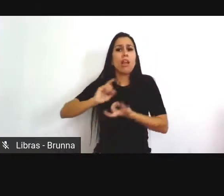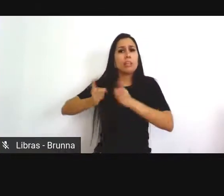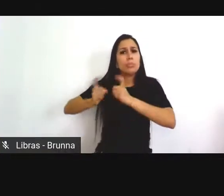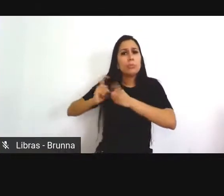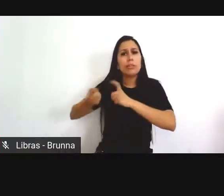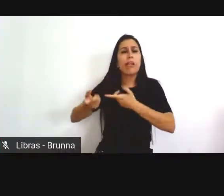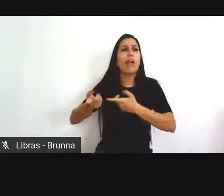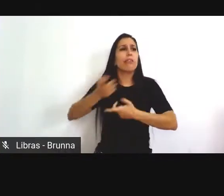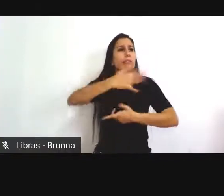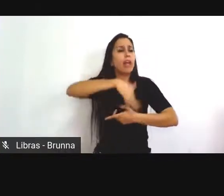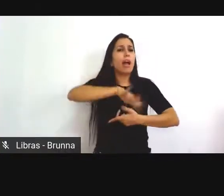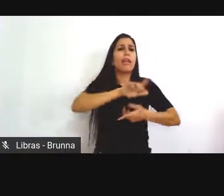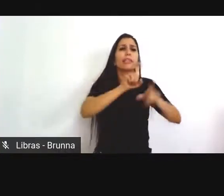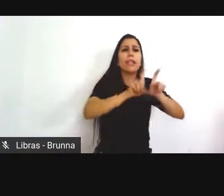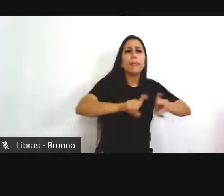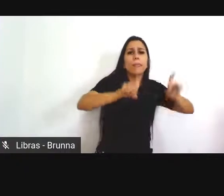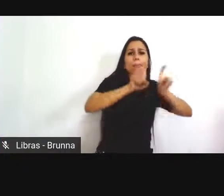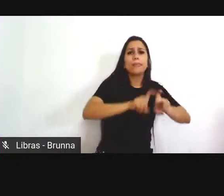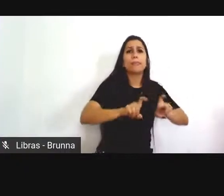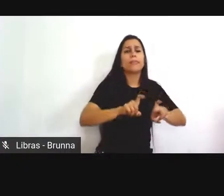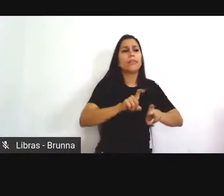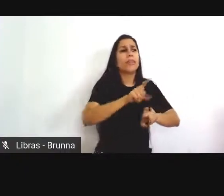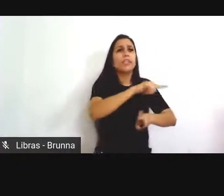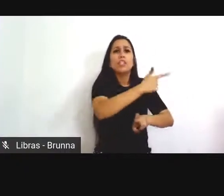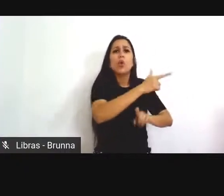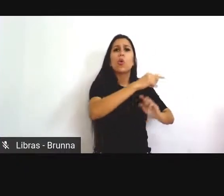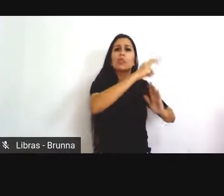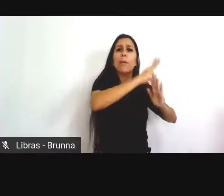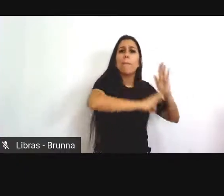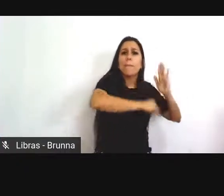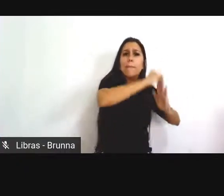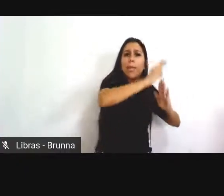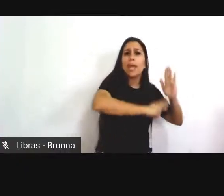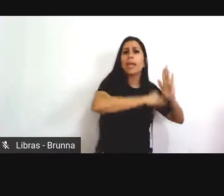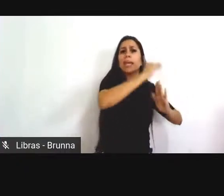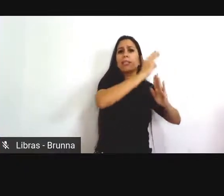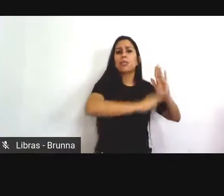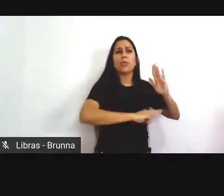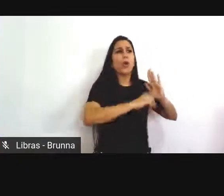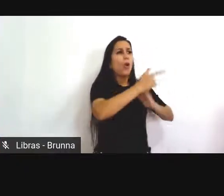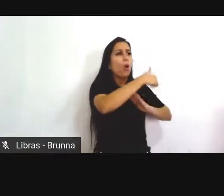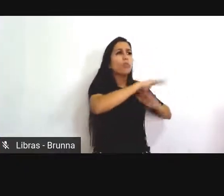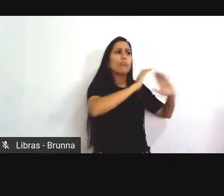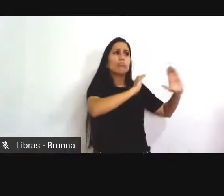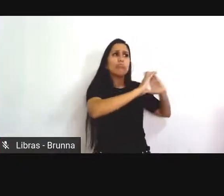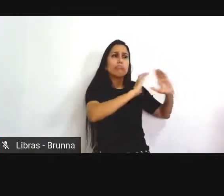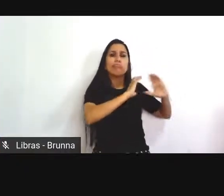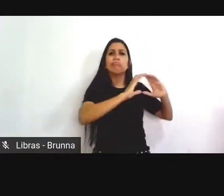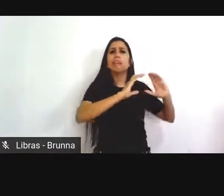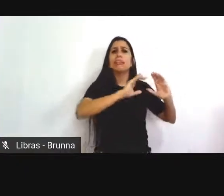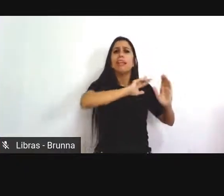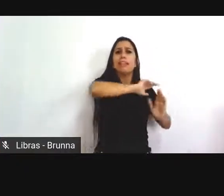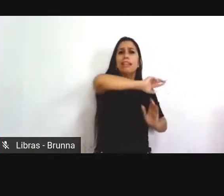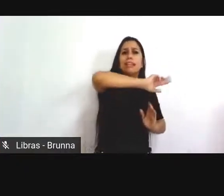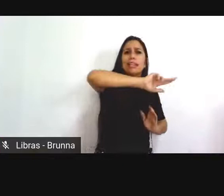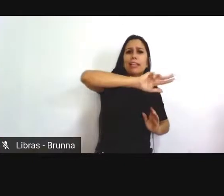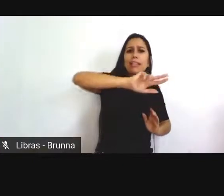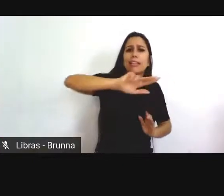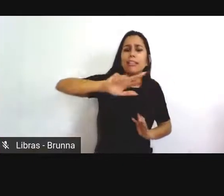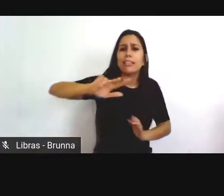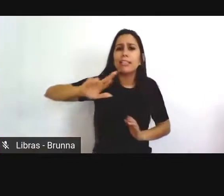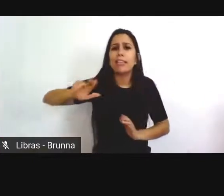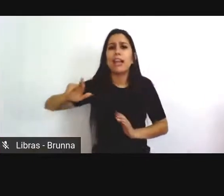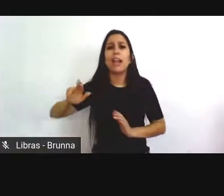de computação, e outros até da linha de método, computação, de comunicação, e outros até da linha de métodos quantitativos, teoria dos